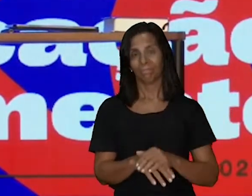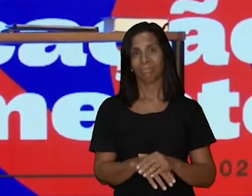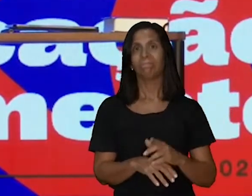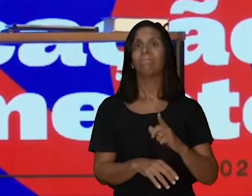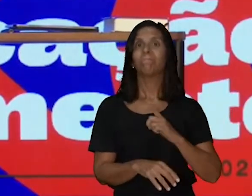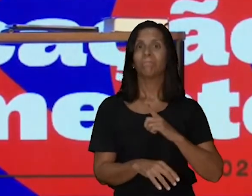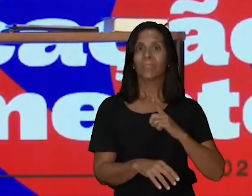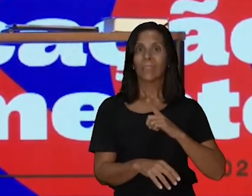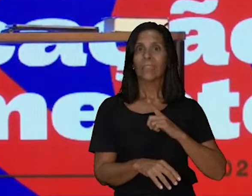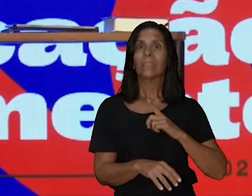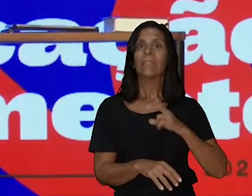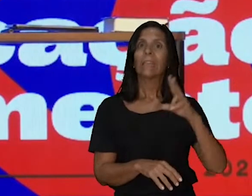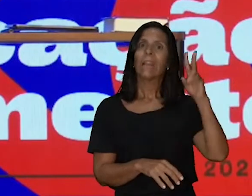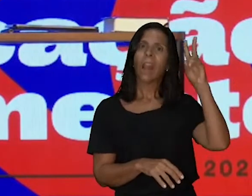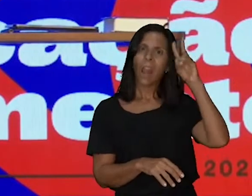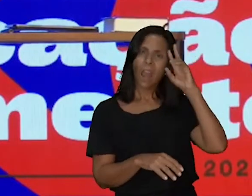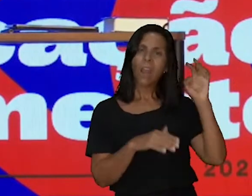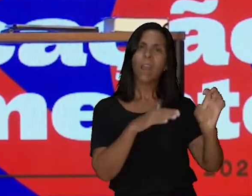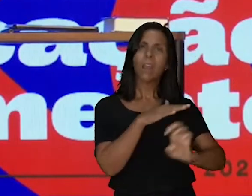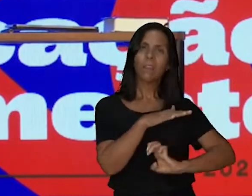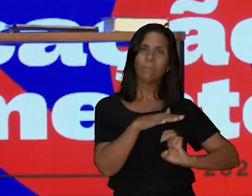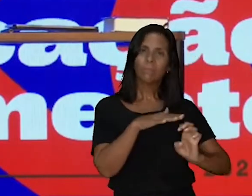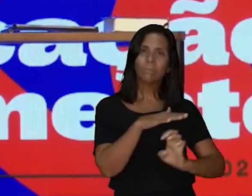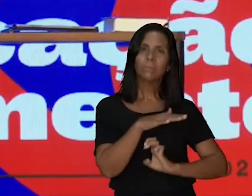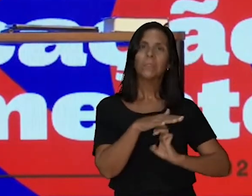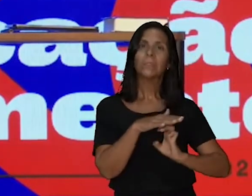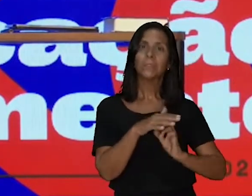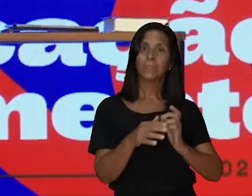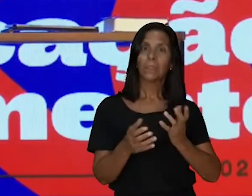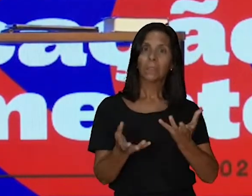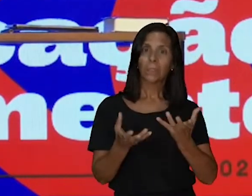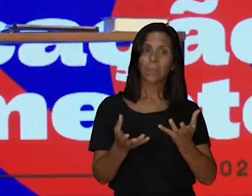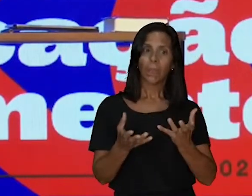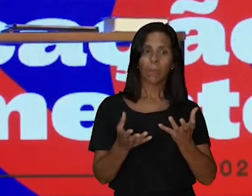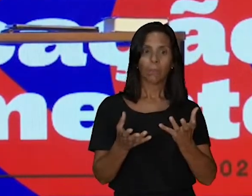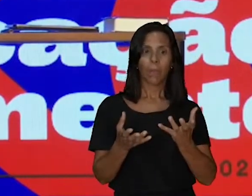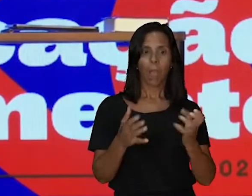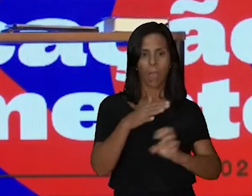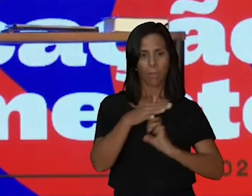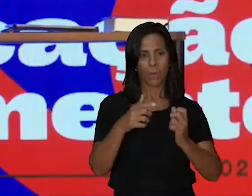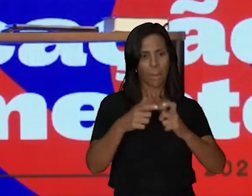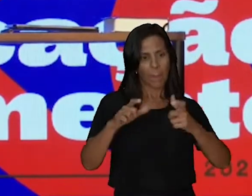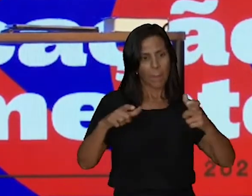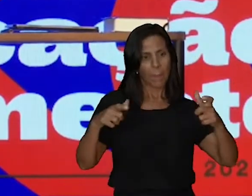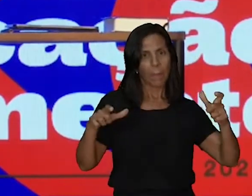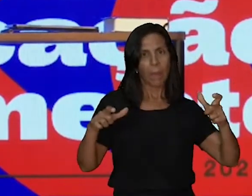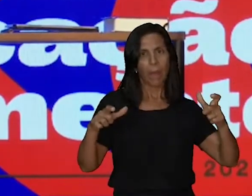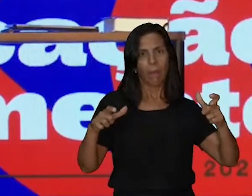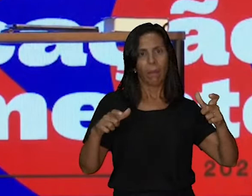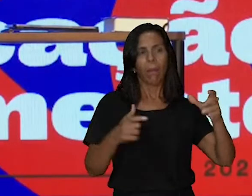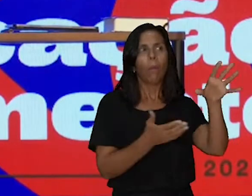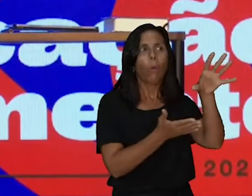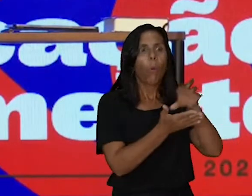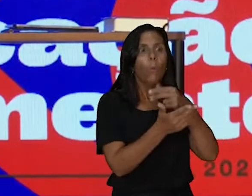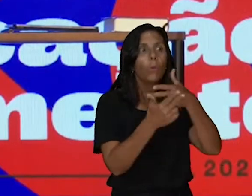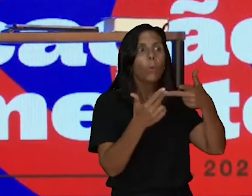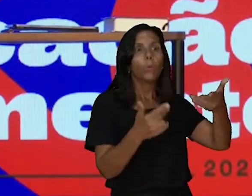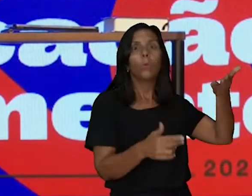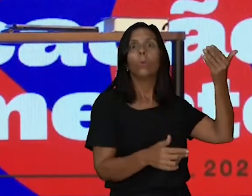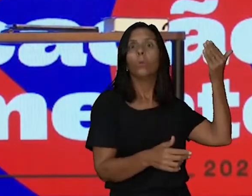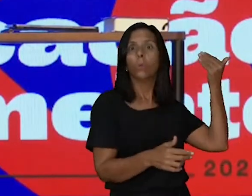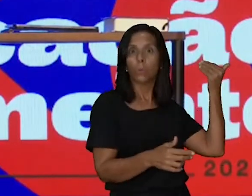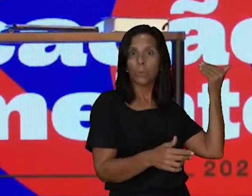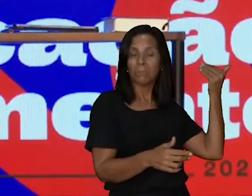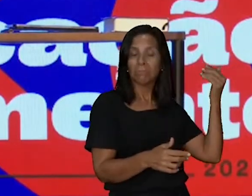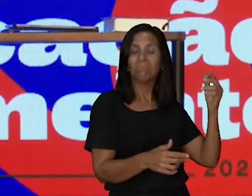que quer fazer o seu negócio crescer com o que fez no passado. E tem cristão que quer